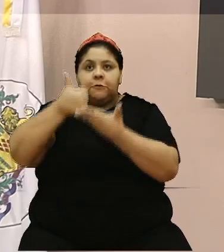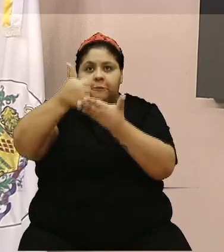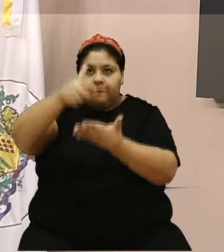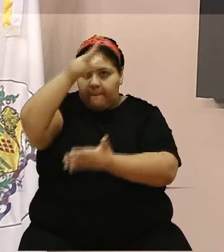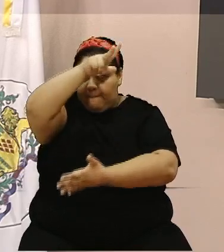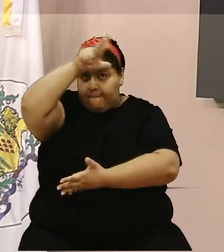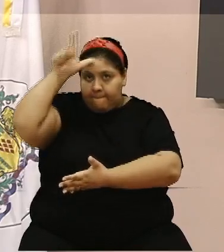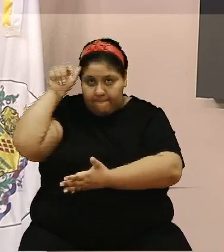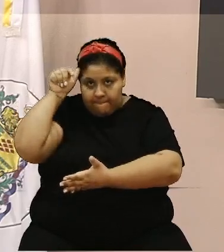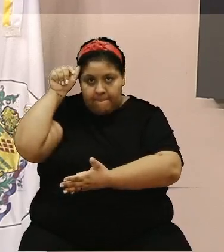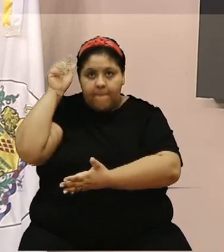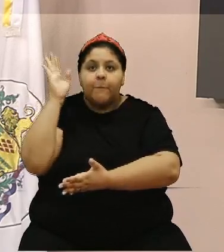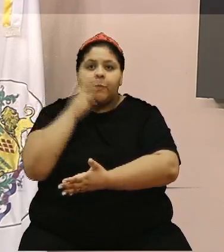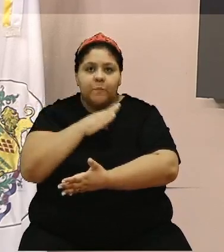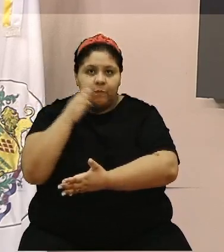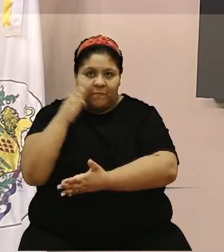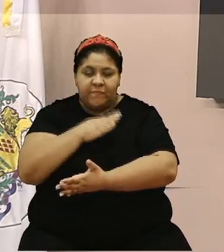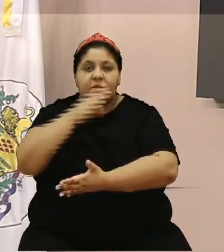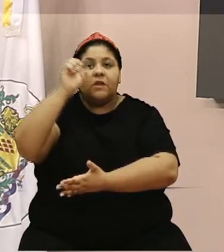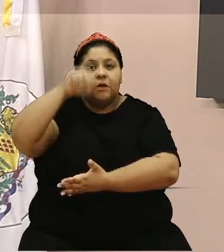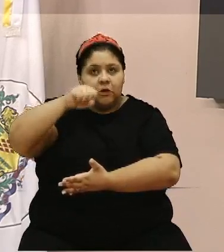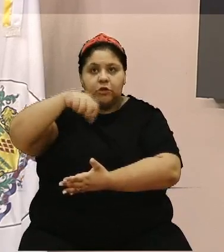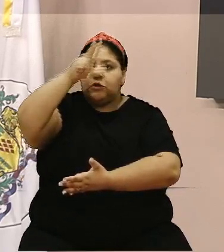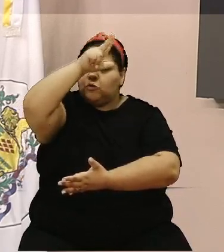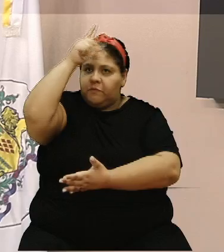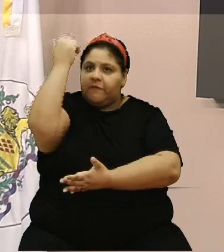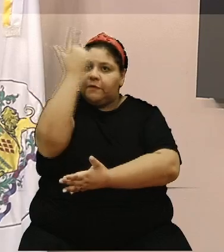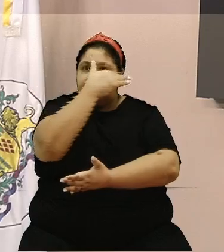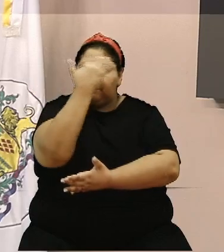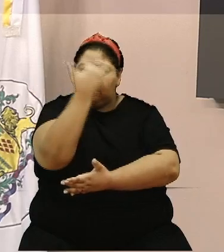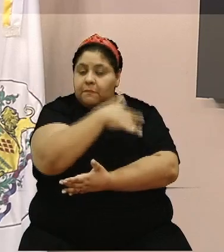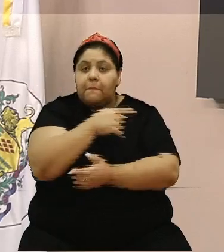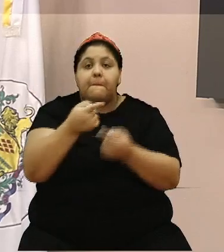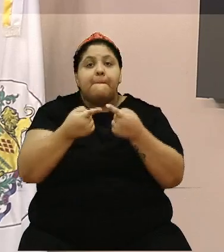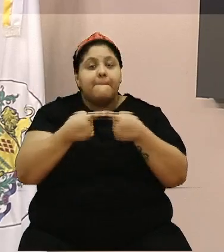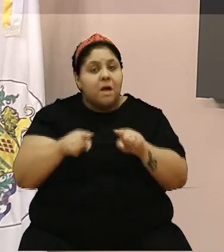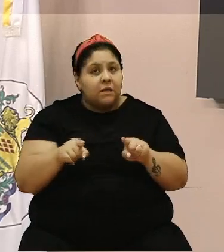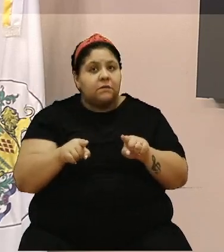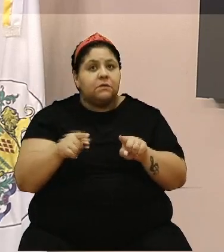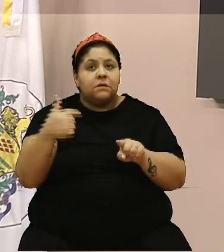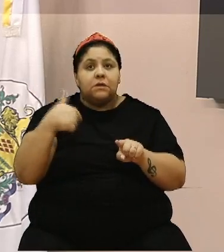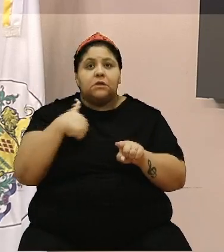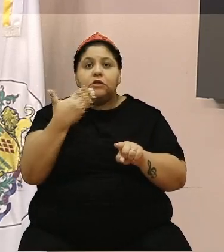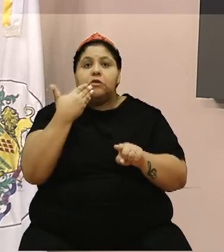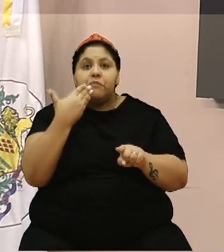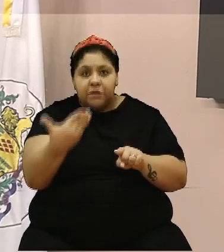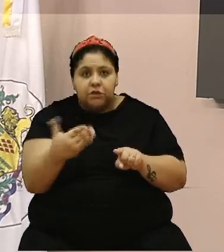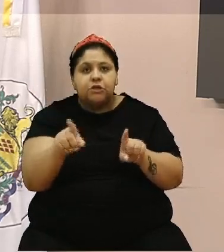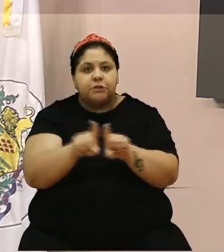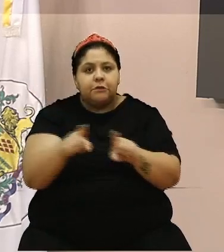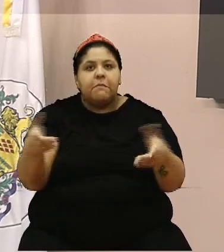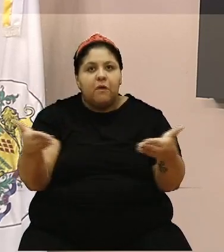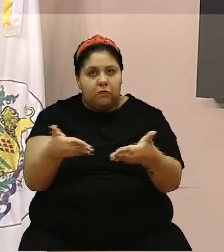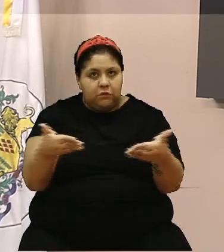Prefeitura imediatamente, sim, do prefeito Adiló, porém, eu tenho um pedido a ele